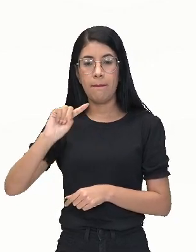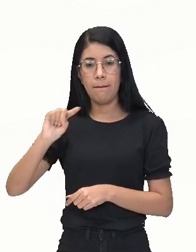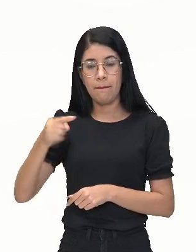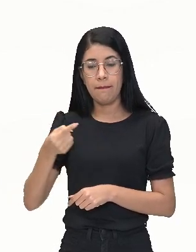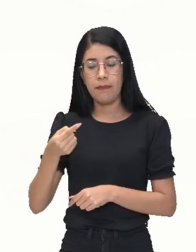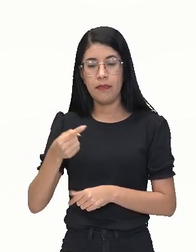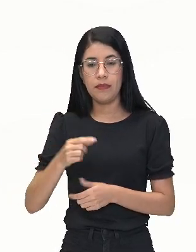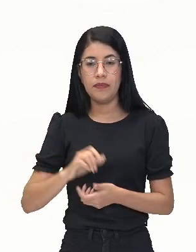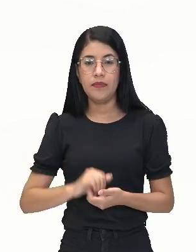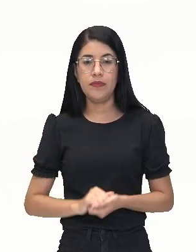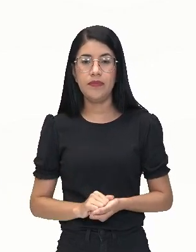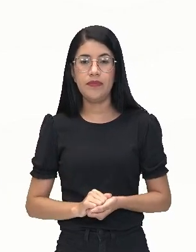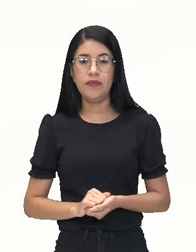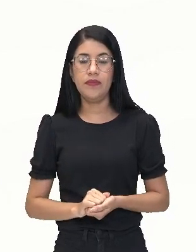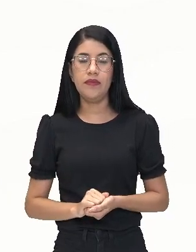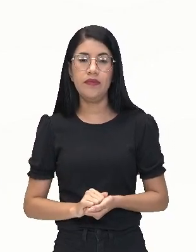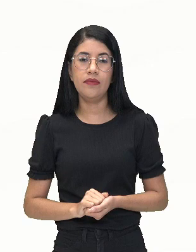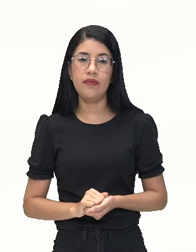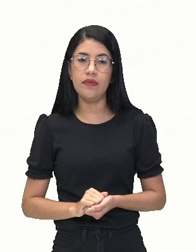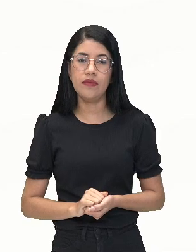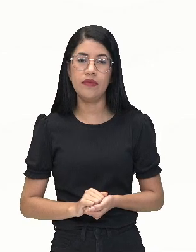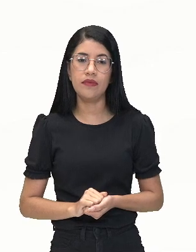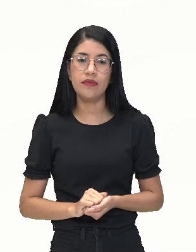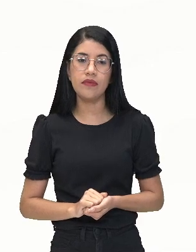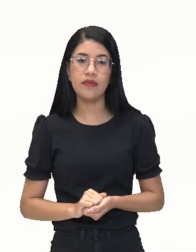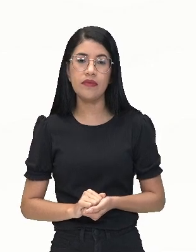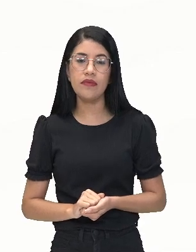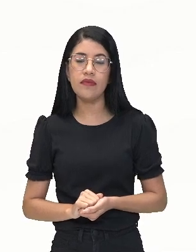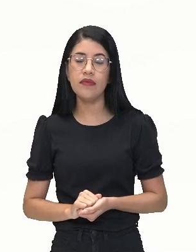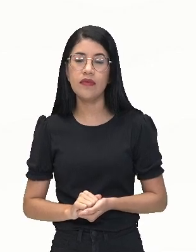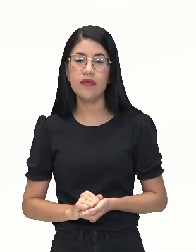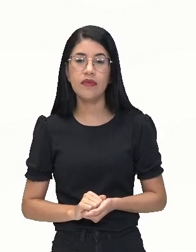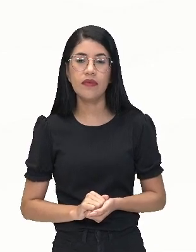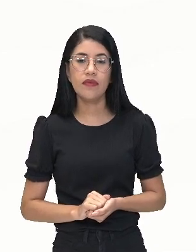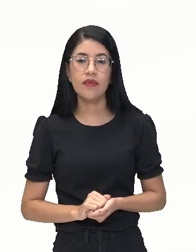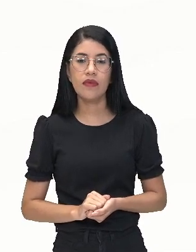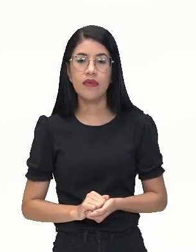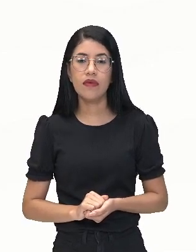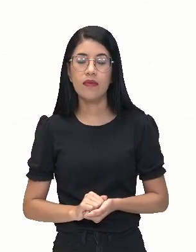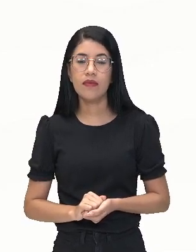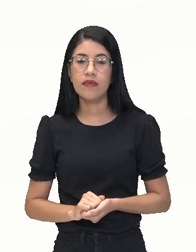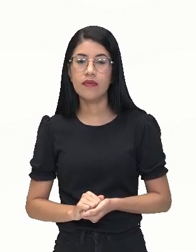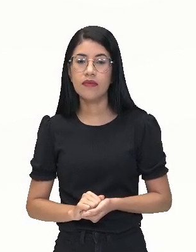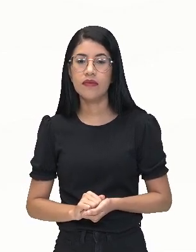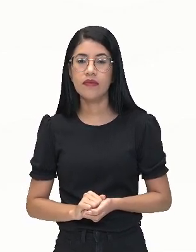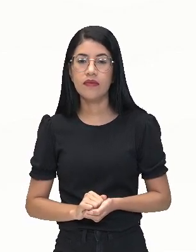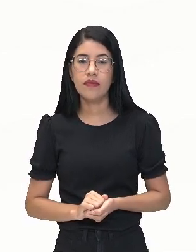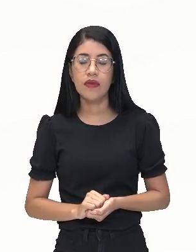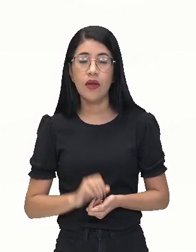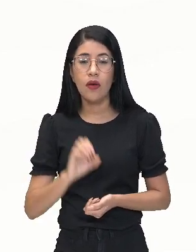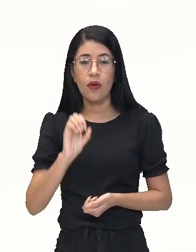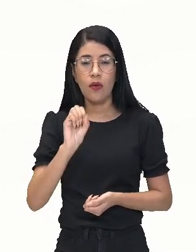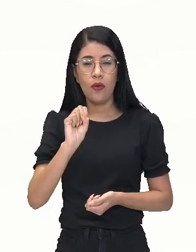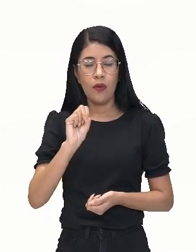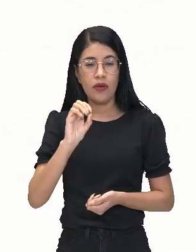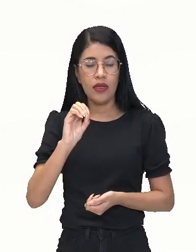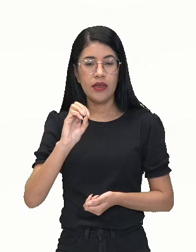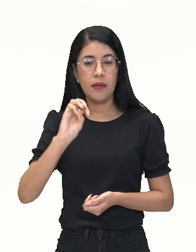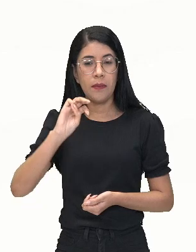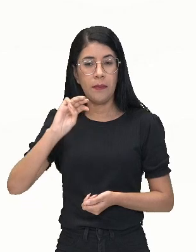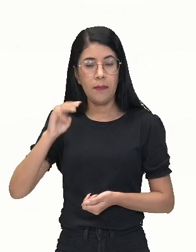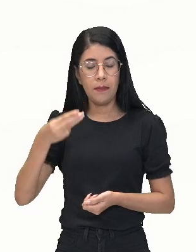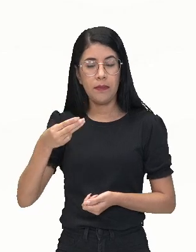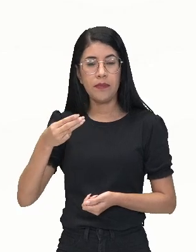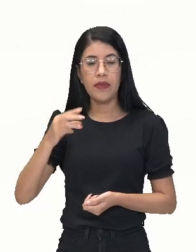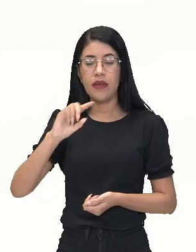colocar aqui o M, ou 80 quilômetros, tá ok? Nós vamos